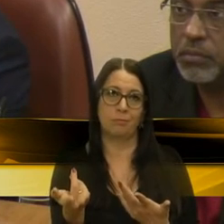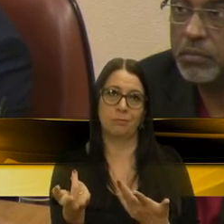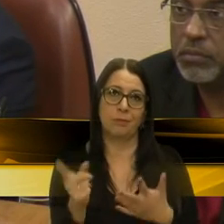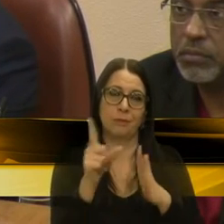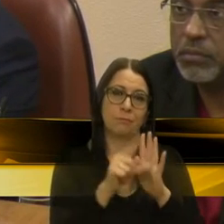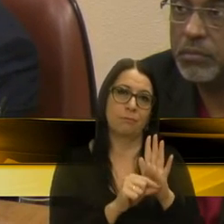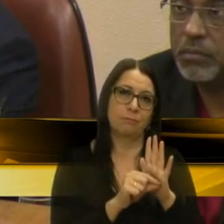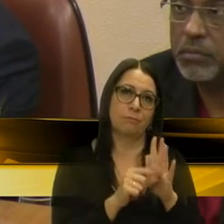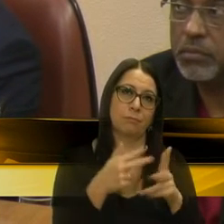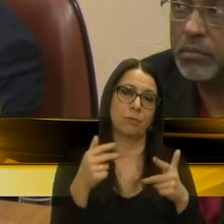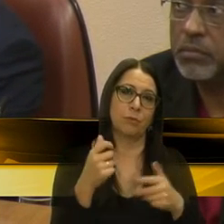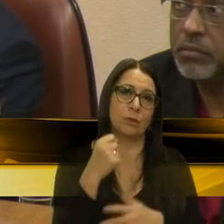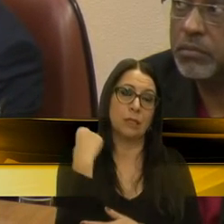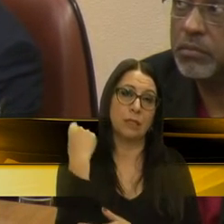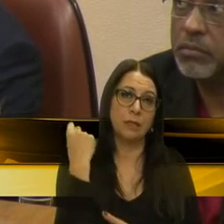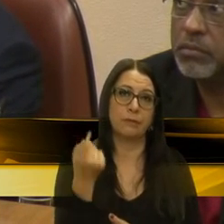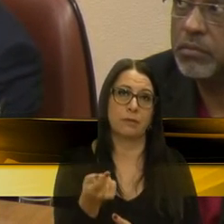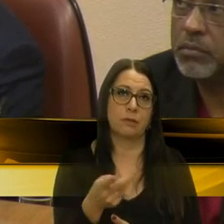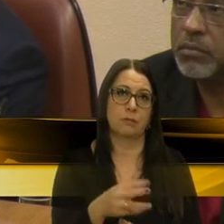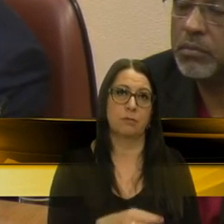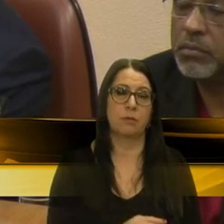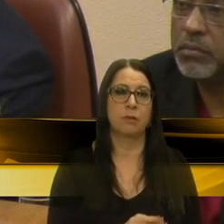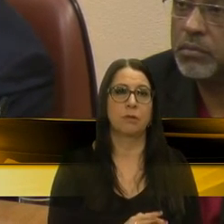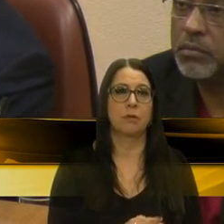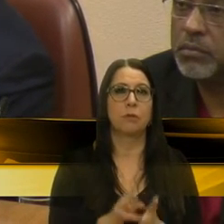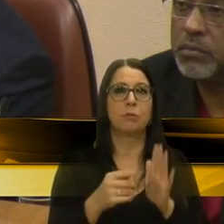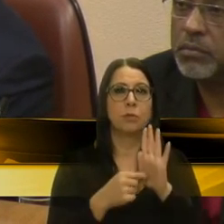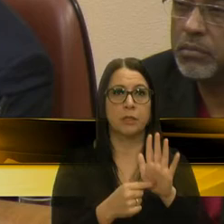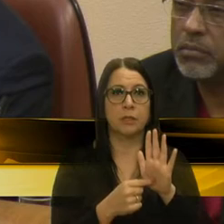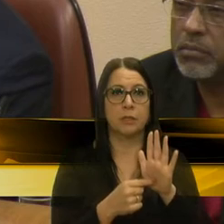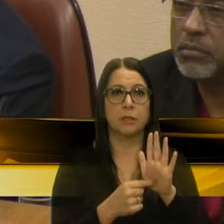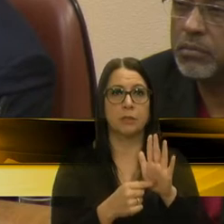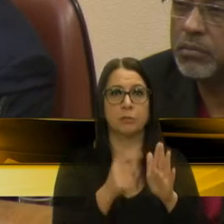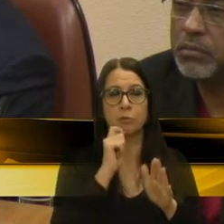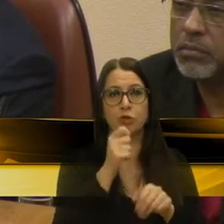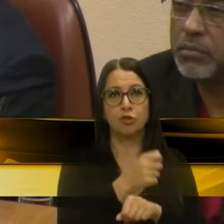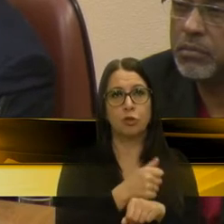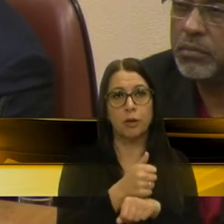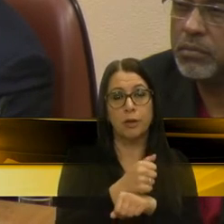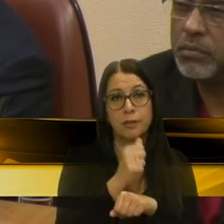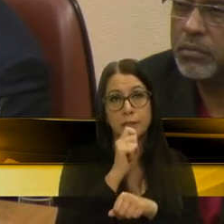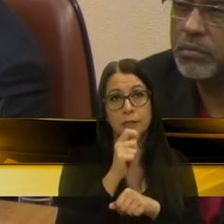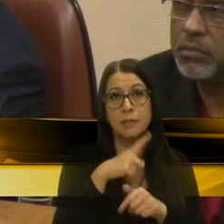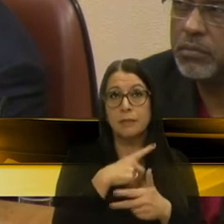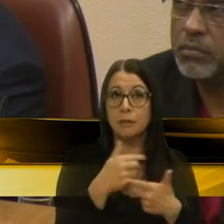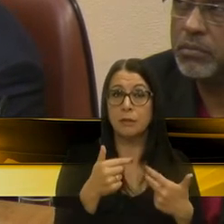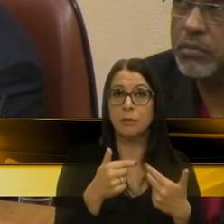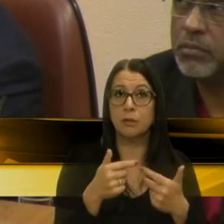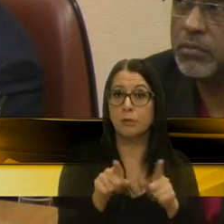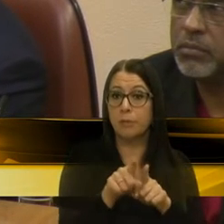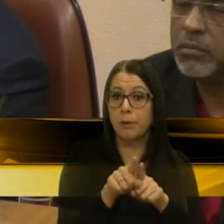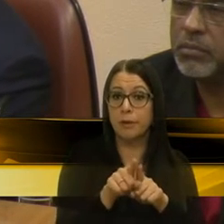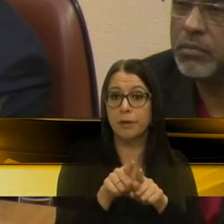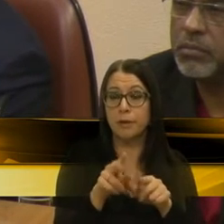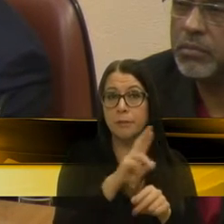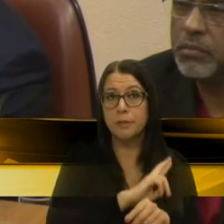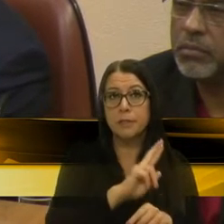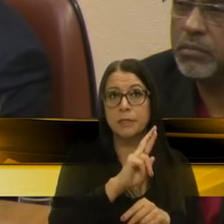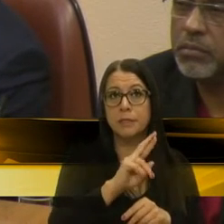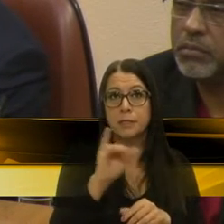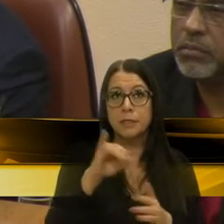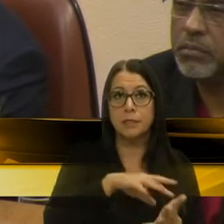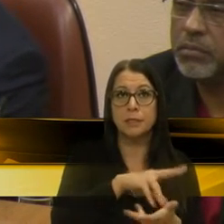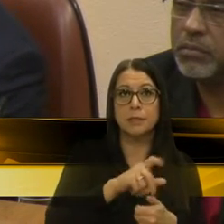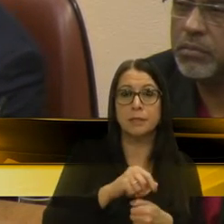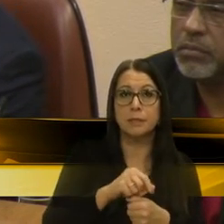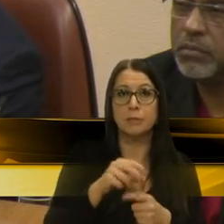um fato gravíssimo. É um fato gravíssimo trazido por jornalistas que têm uma representatividade internacional, trabalharam em veículos,